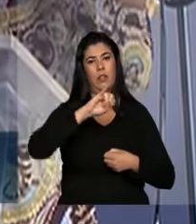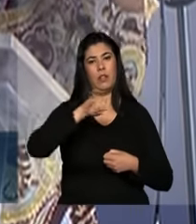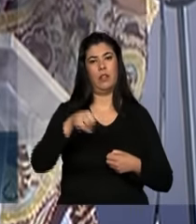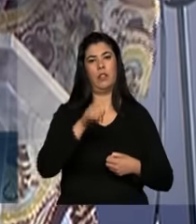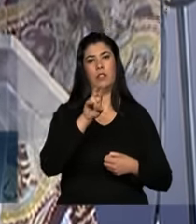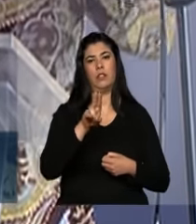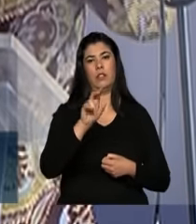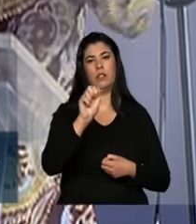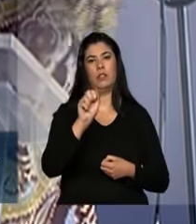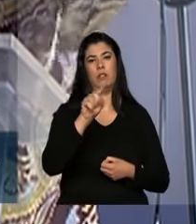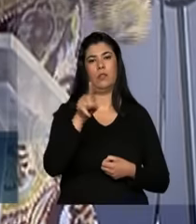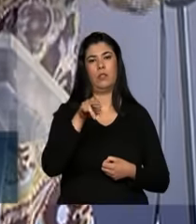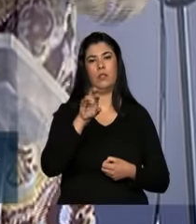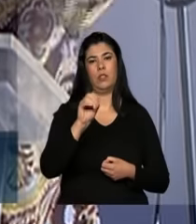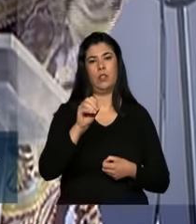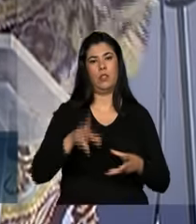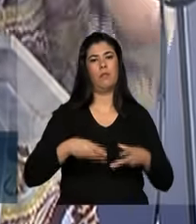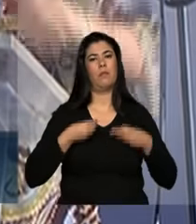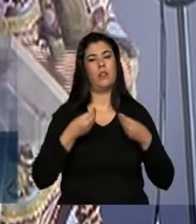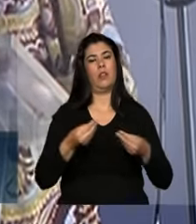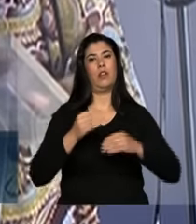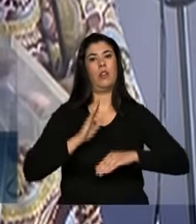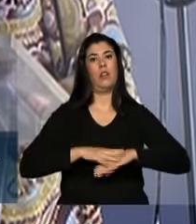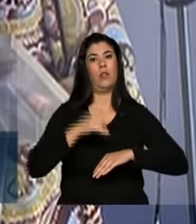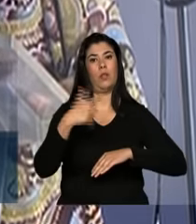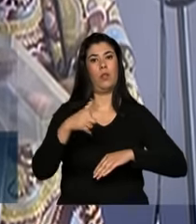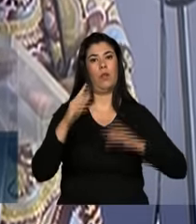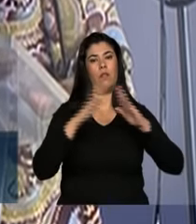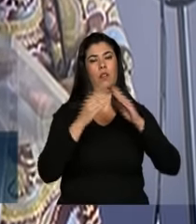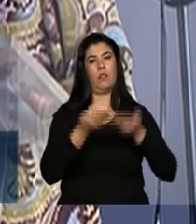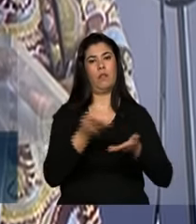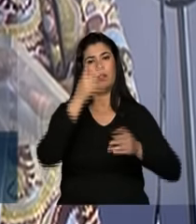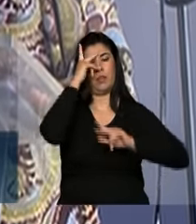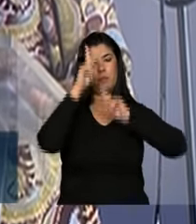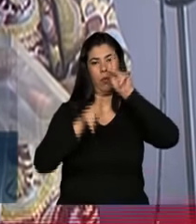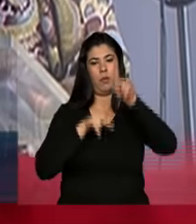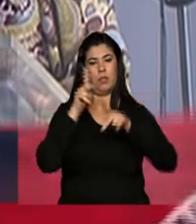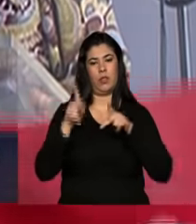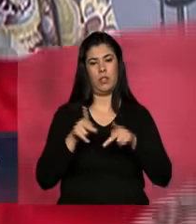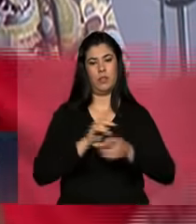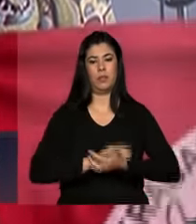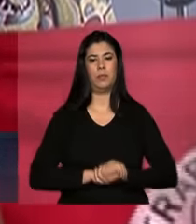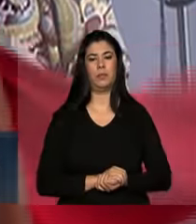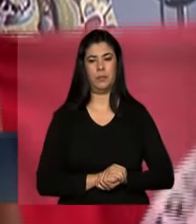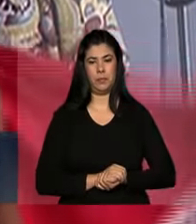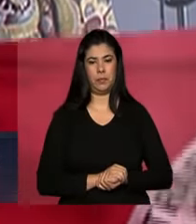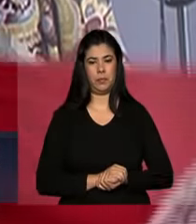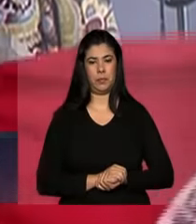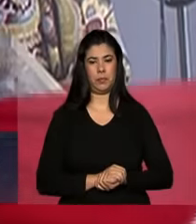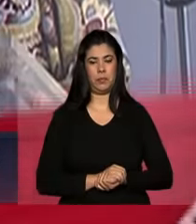para entregar mais casas para a população aqui de Juazeiro.